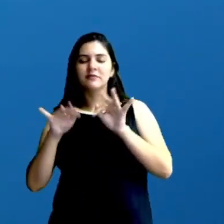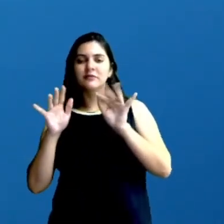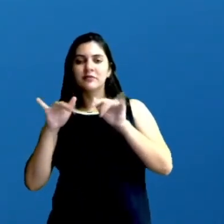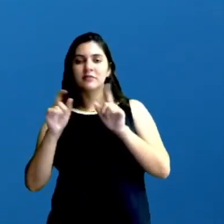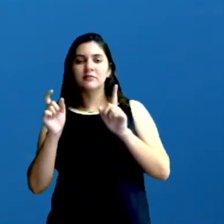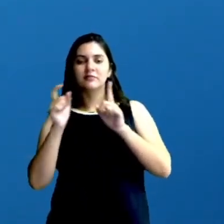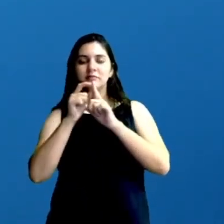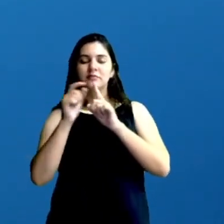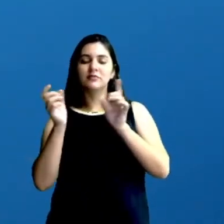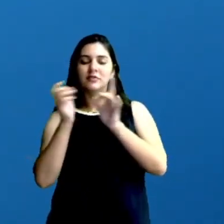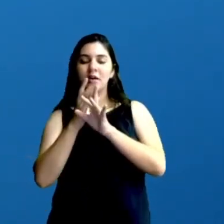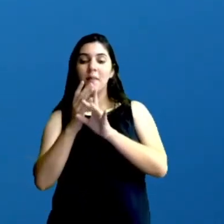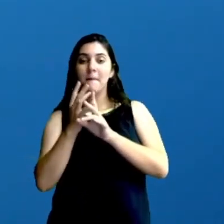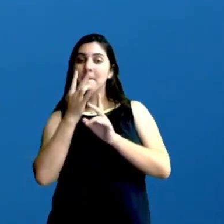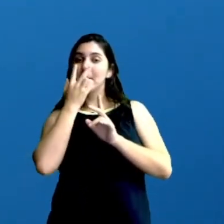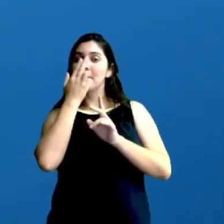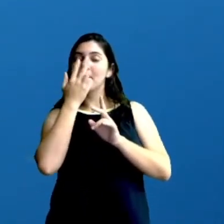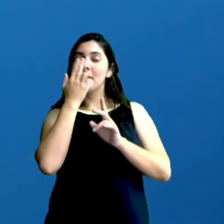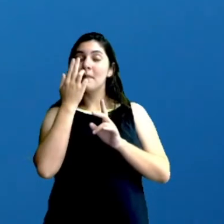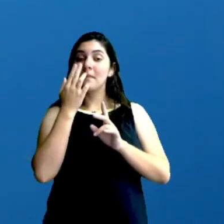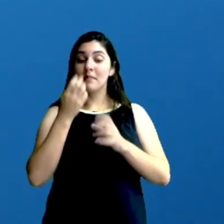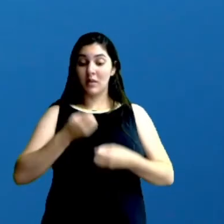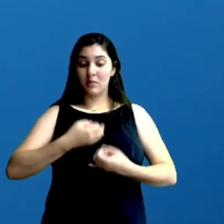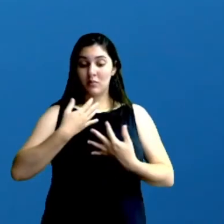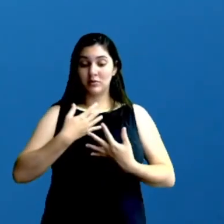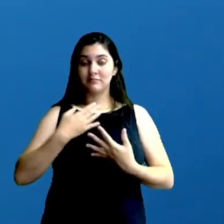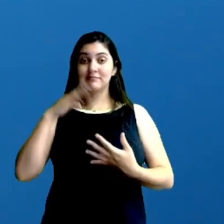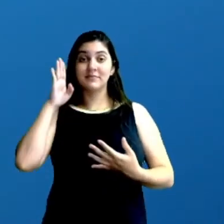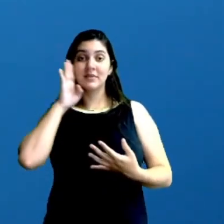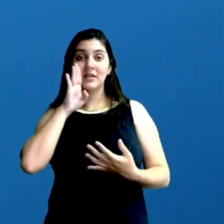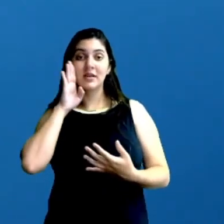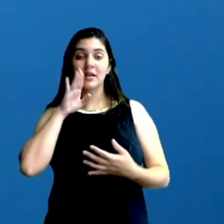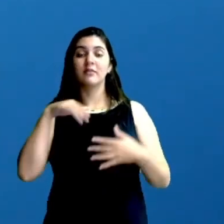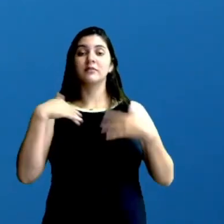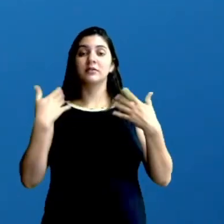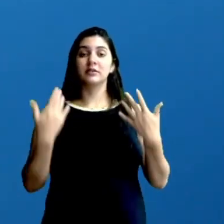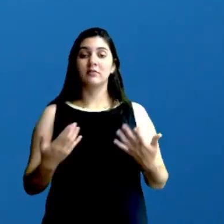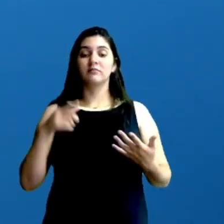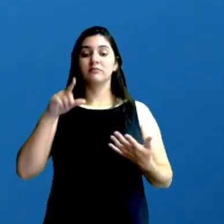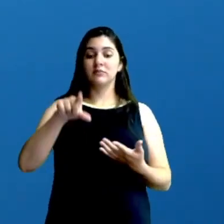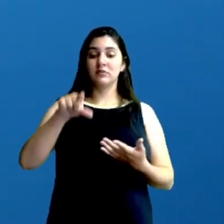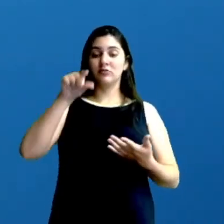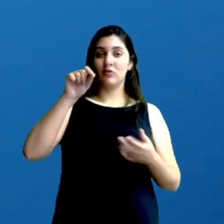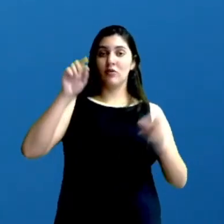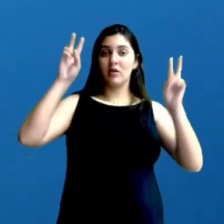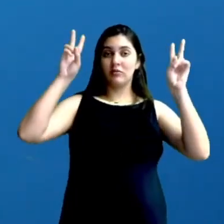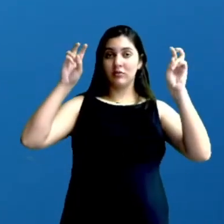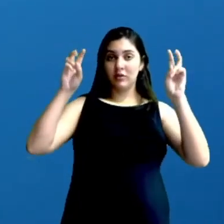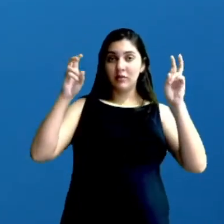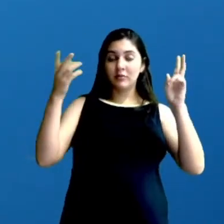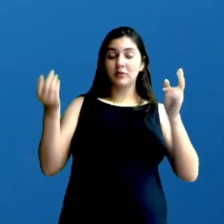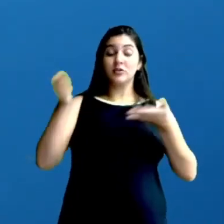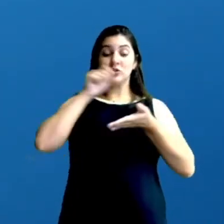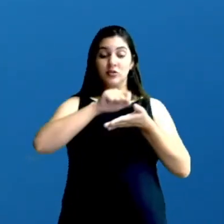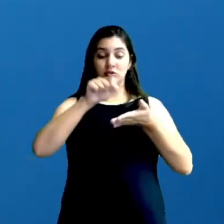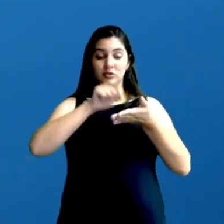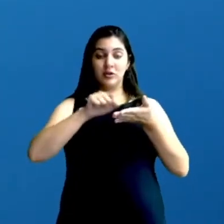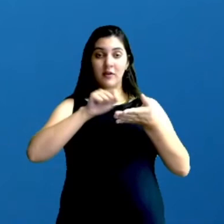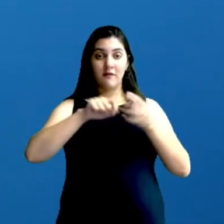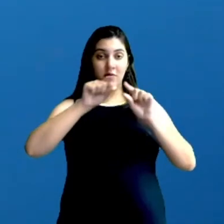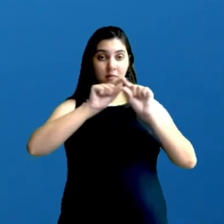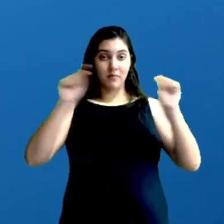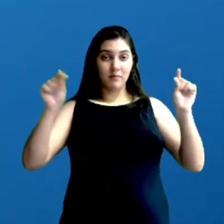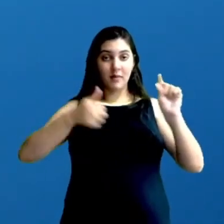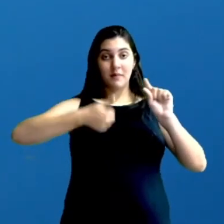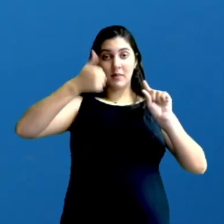parecido para criar assim mas passou a poesia ficar bem bacana Então você decidiu o tema você escreveu a primeira